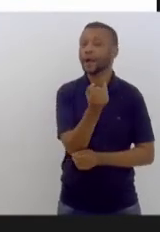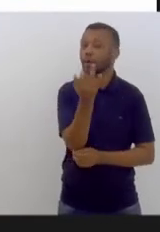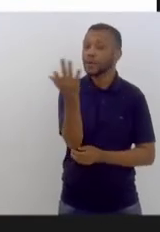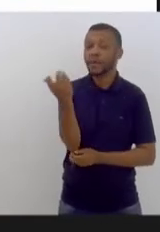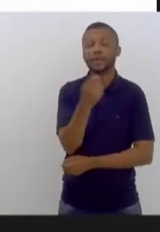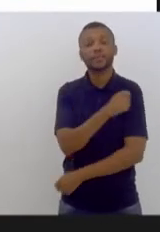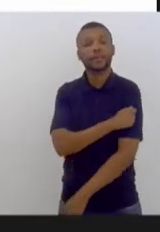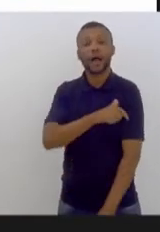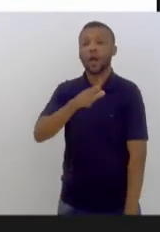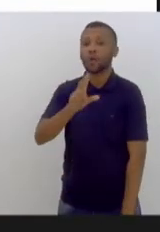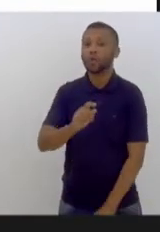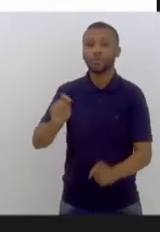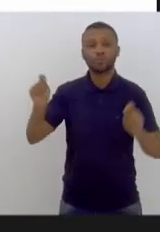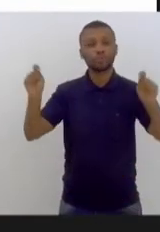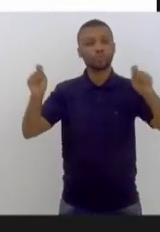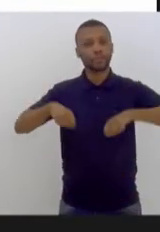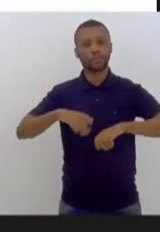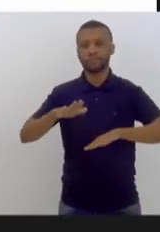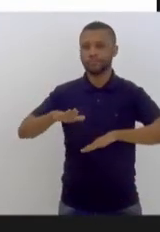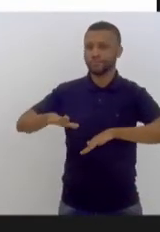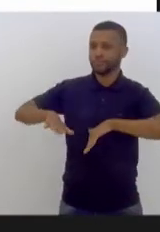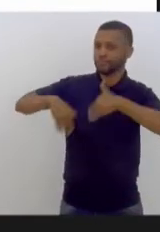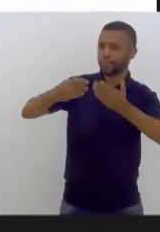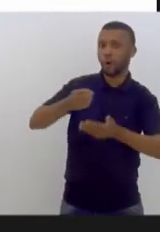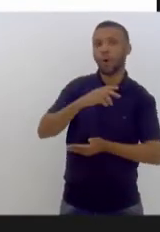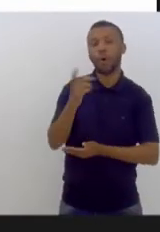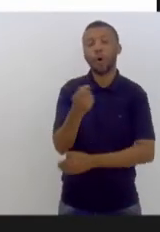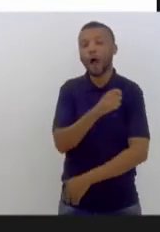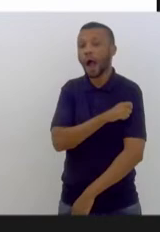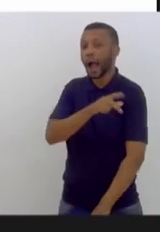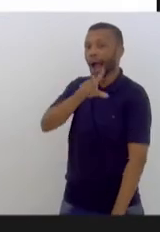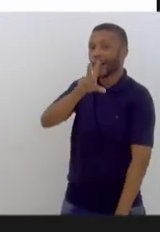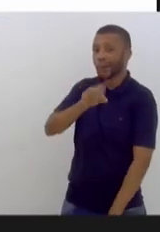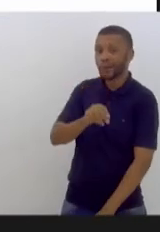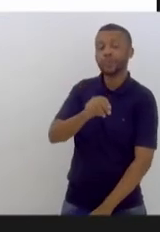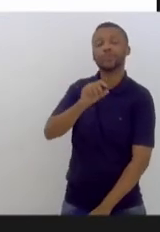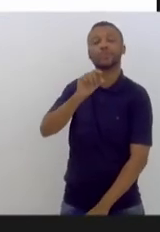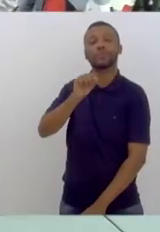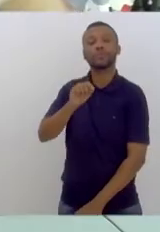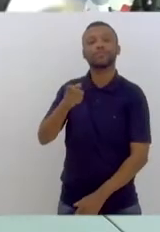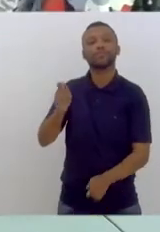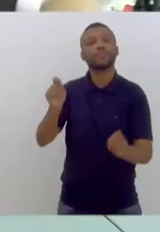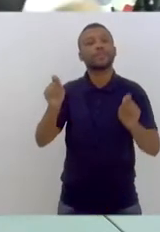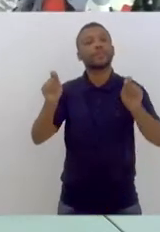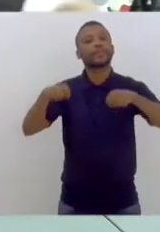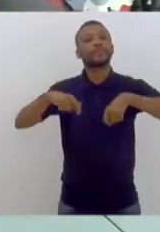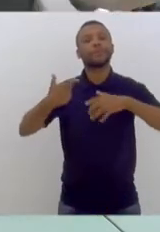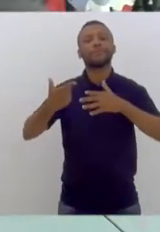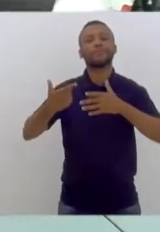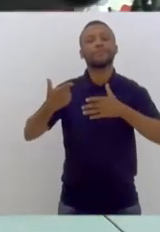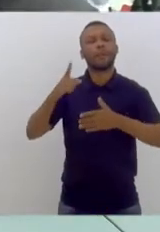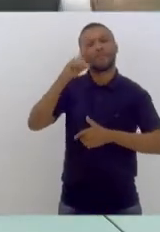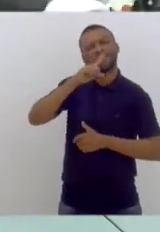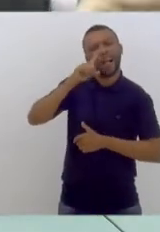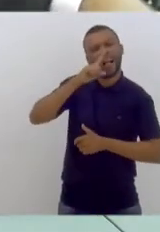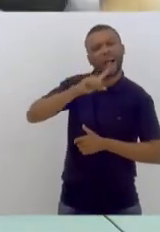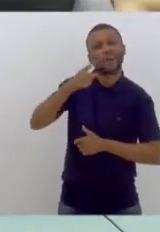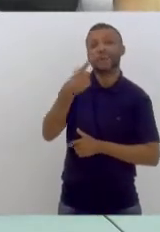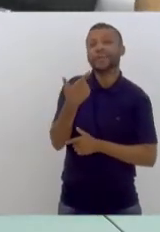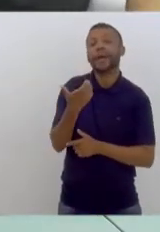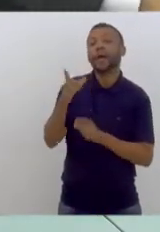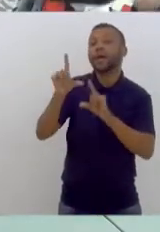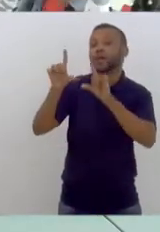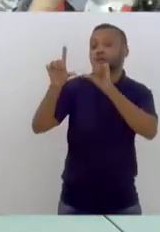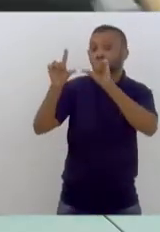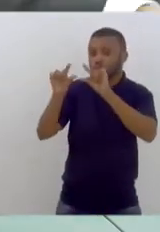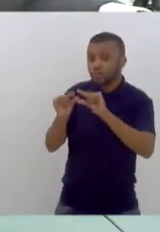proporcional. E a proporção de alunos com desempenho muito baixo, que aí é inversamente proporcional. A gente quer diminuir a quantidade de alunos que estão